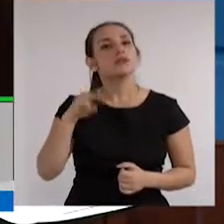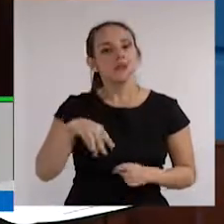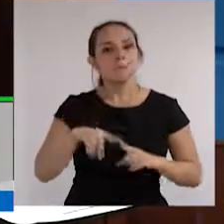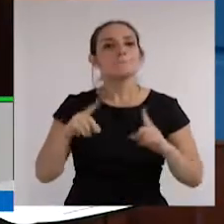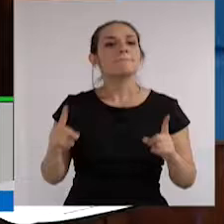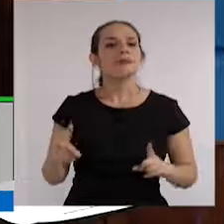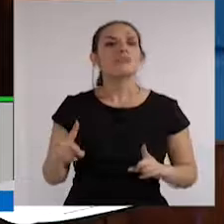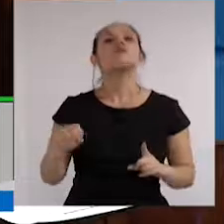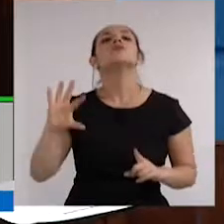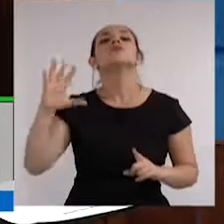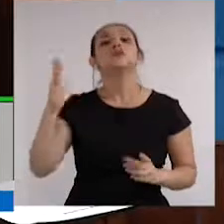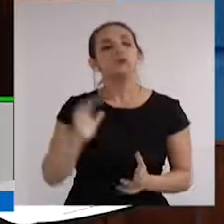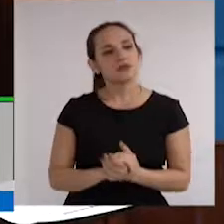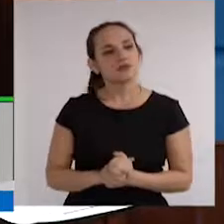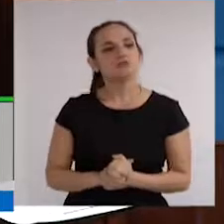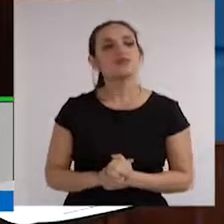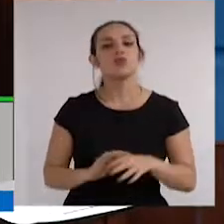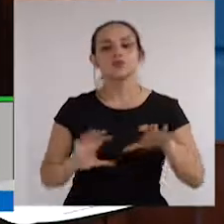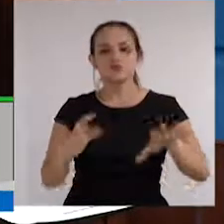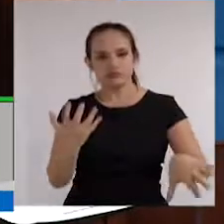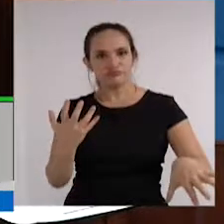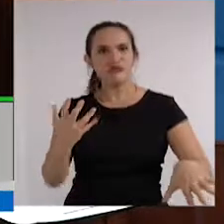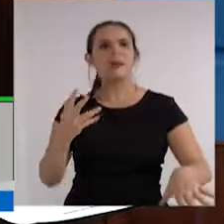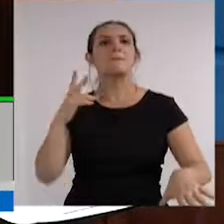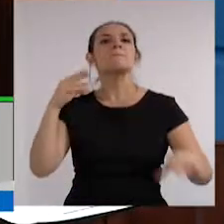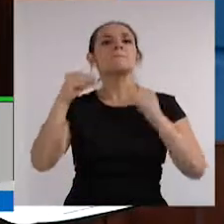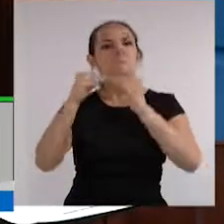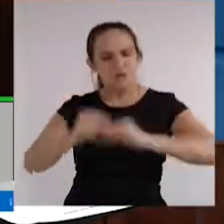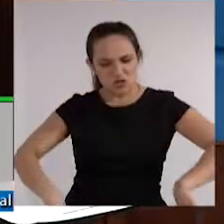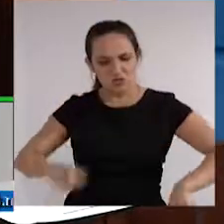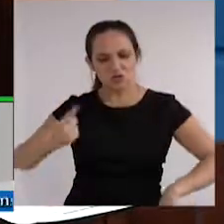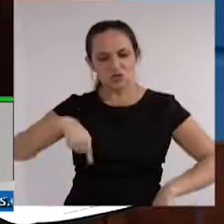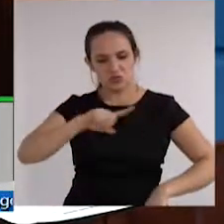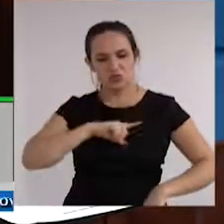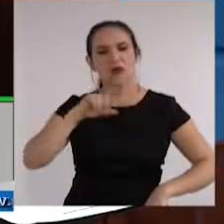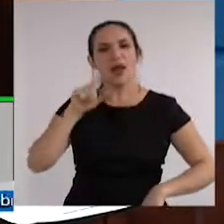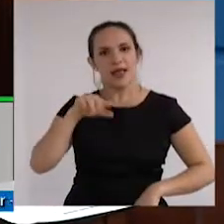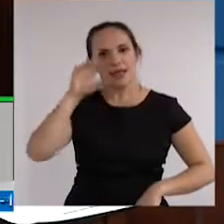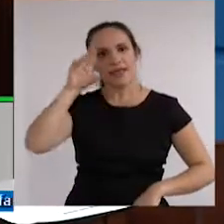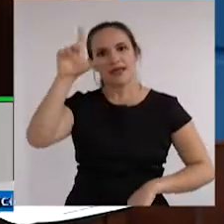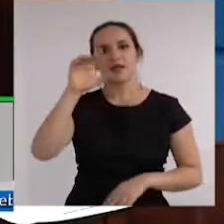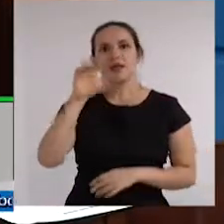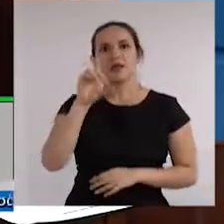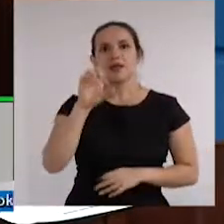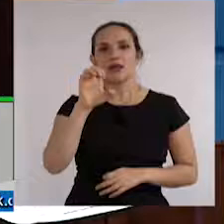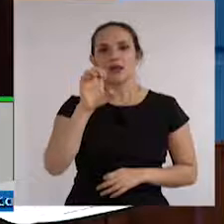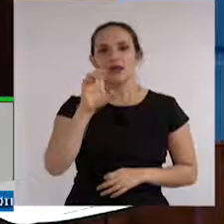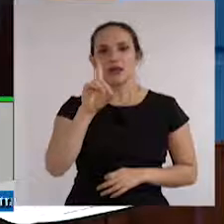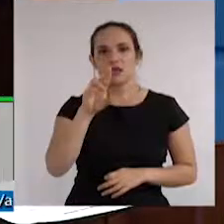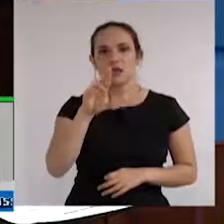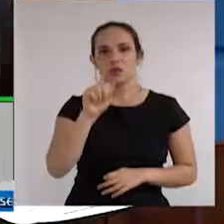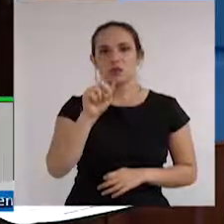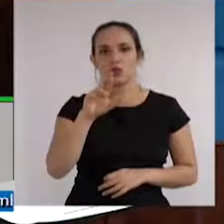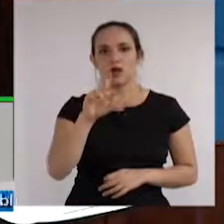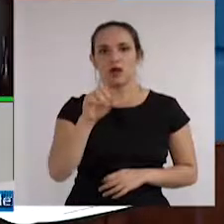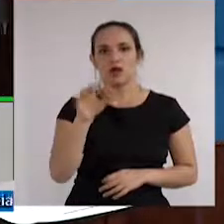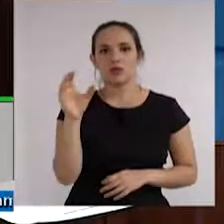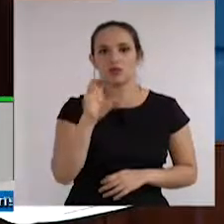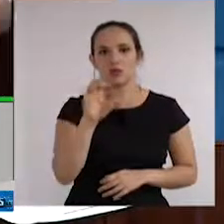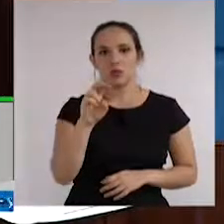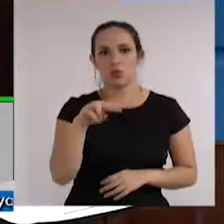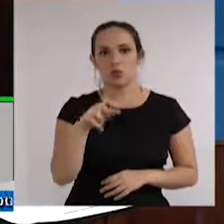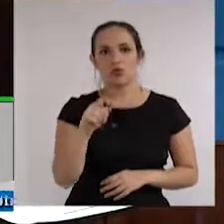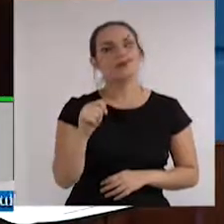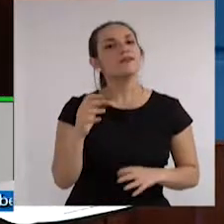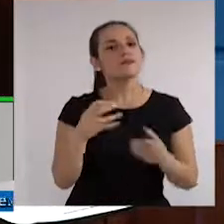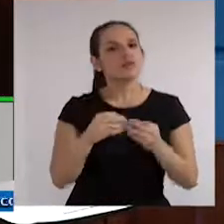fomos boicotados pelo Congresso Nacional, liderado pelo senhor Eduardo Cunha, que boicotou a todo momento o governo